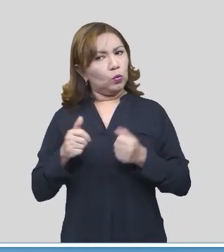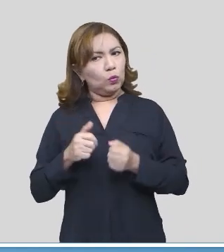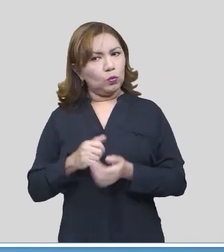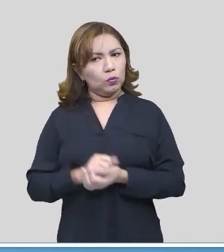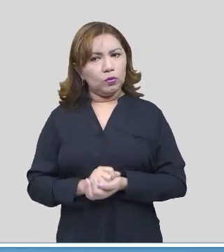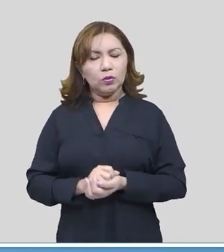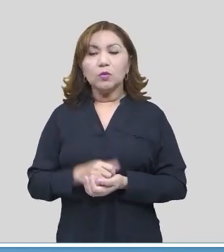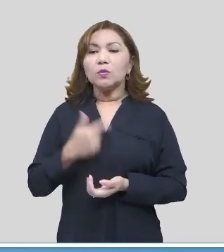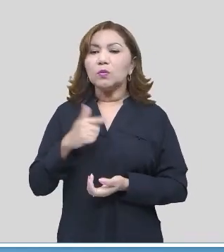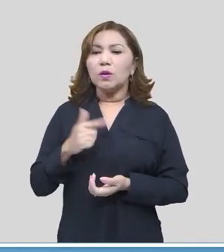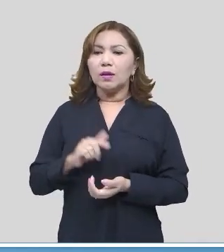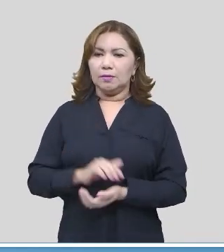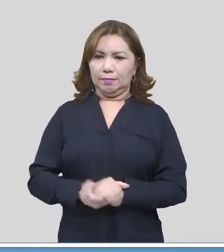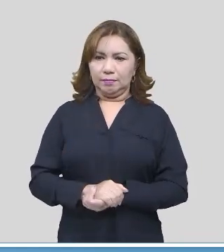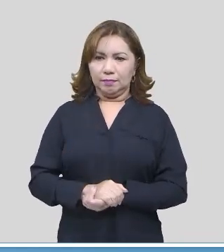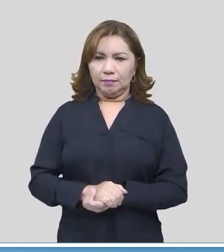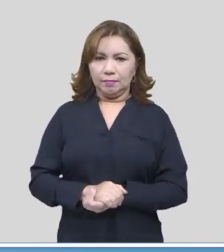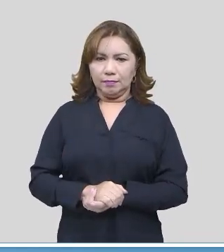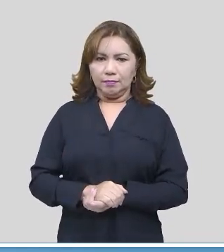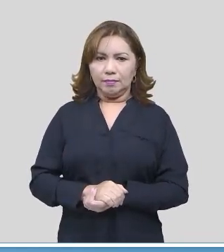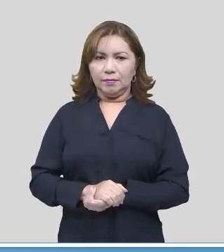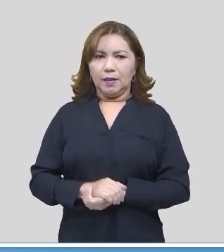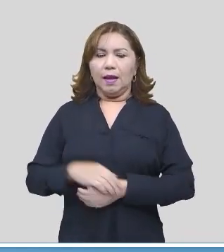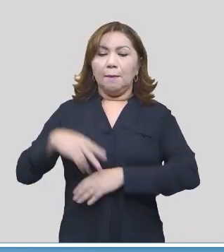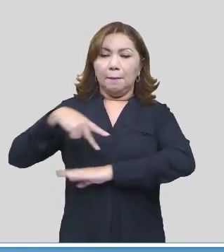Passo, palmo,